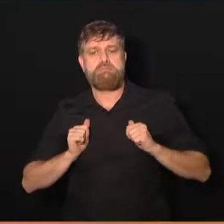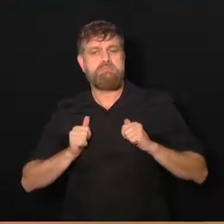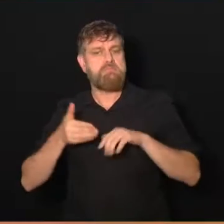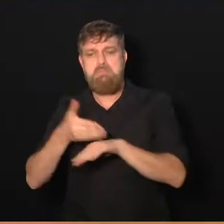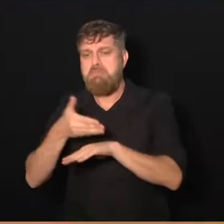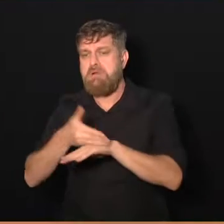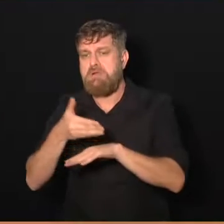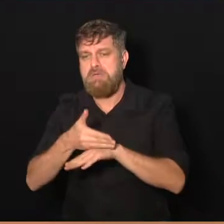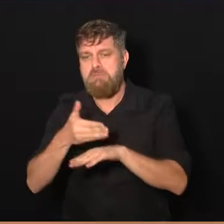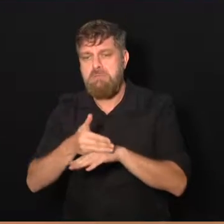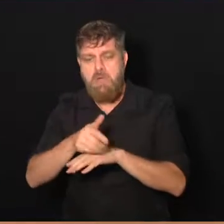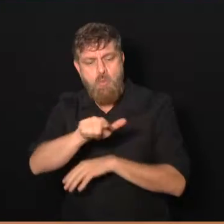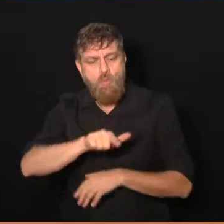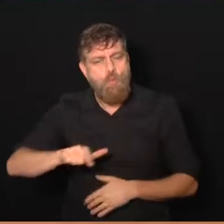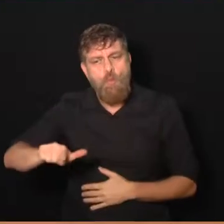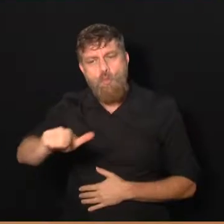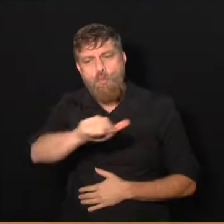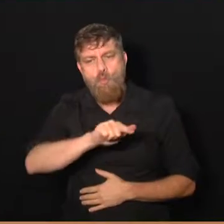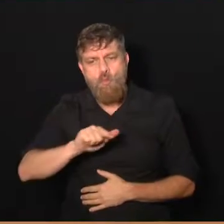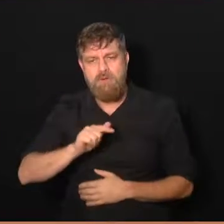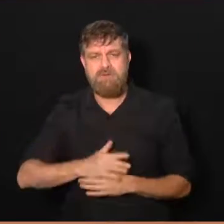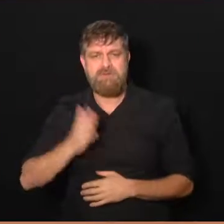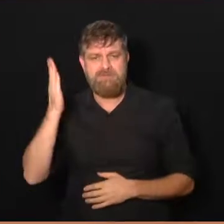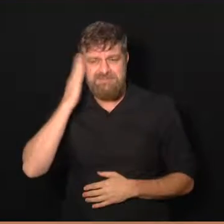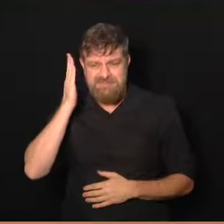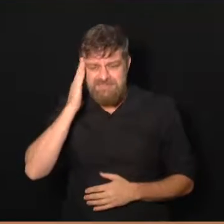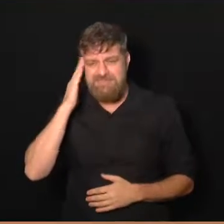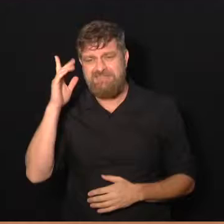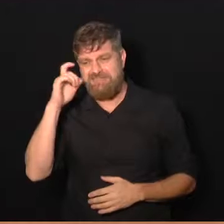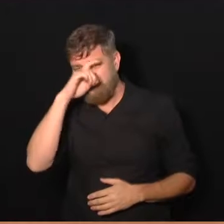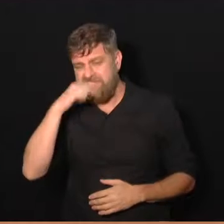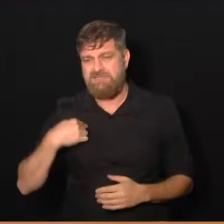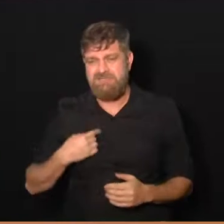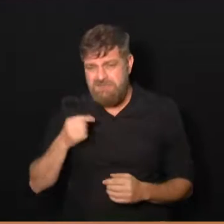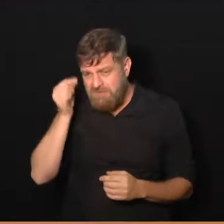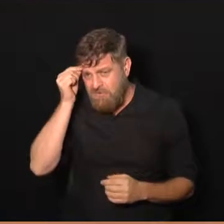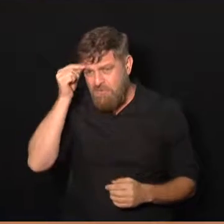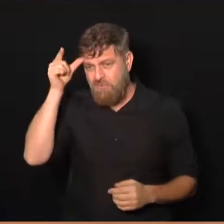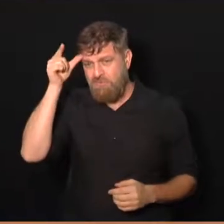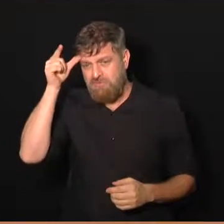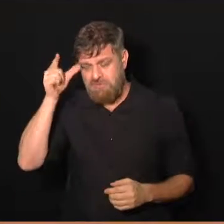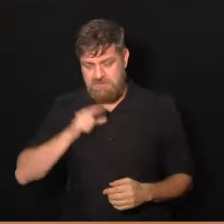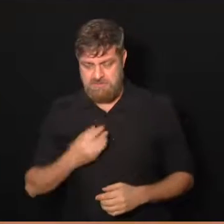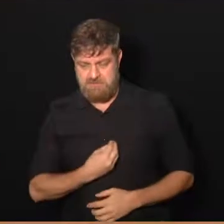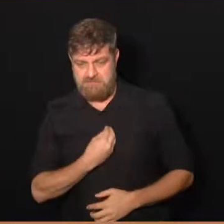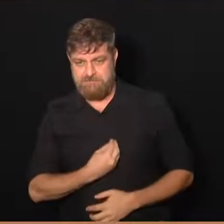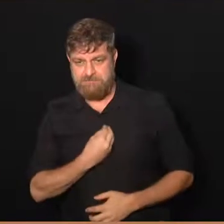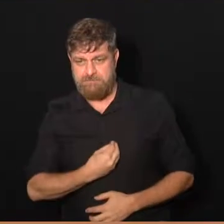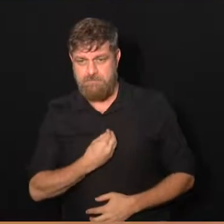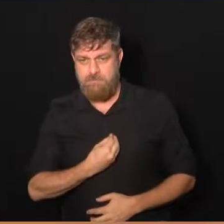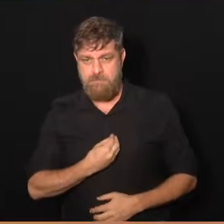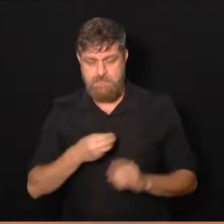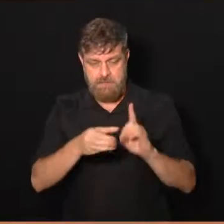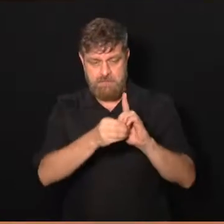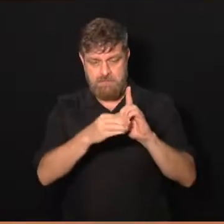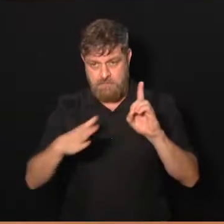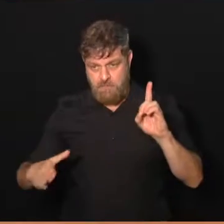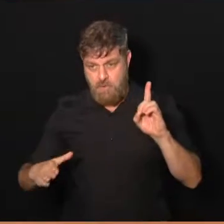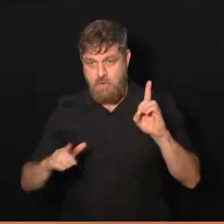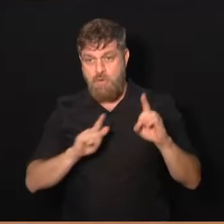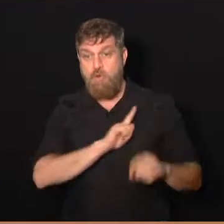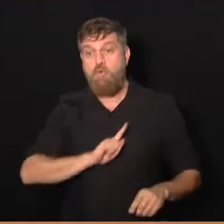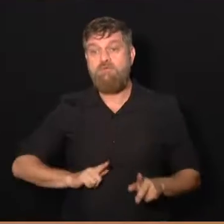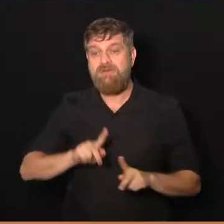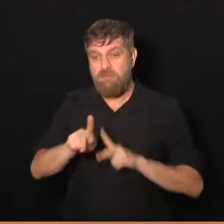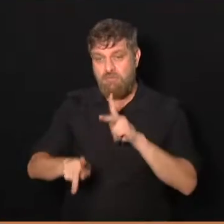né? Eu sei que é muito difícil, a gente não tem a cultura de participar, mas olha, a democracia, eu